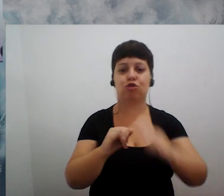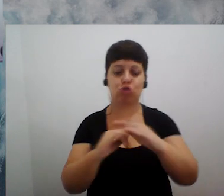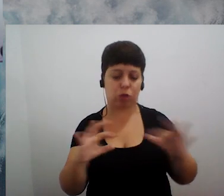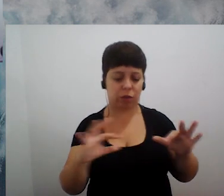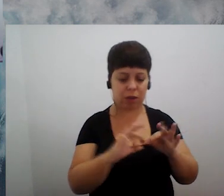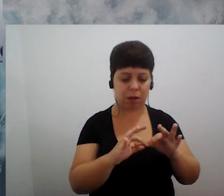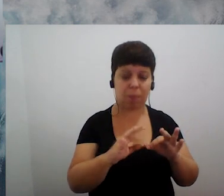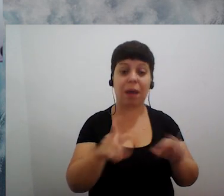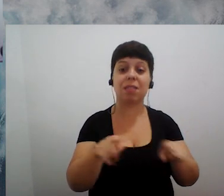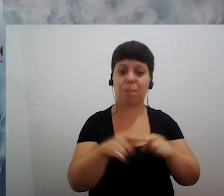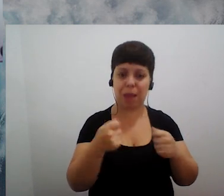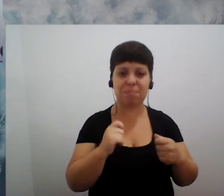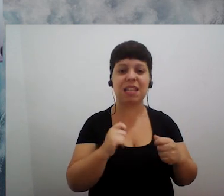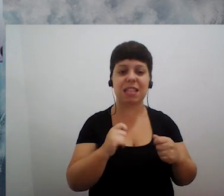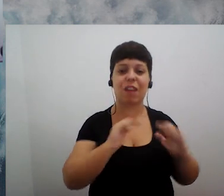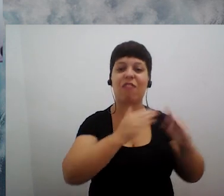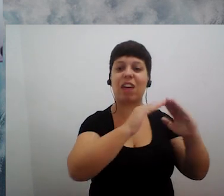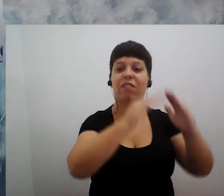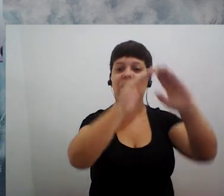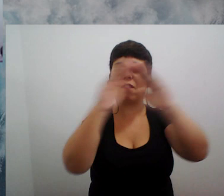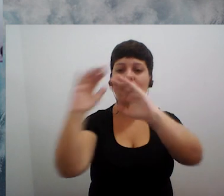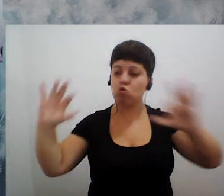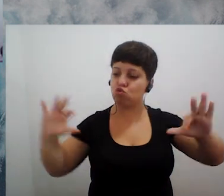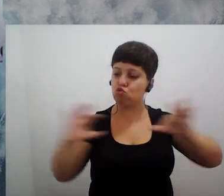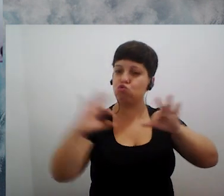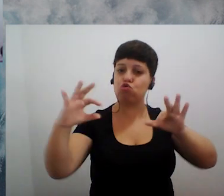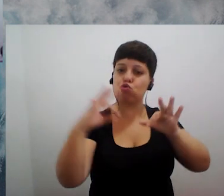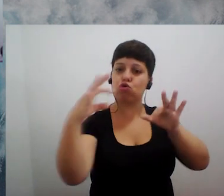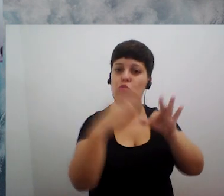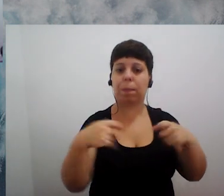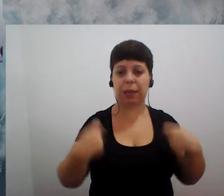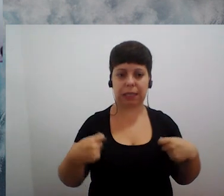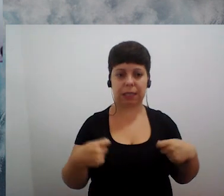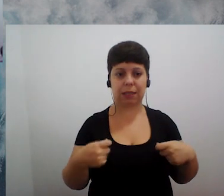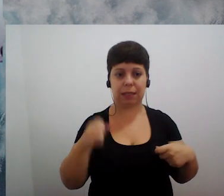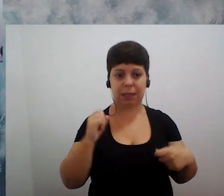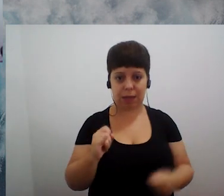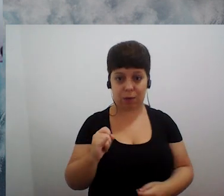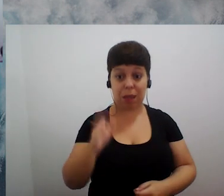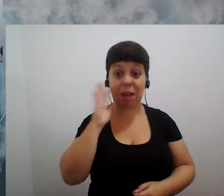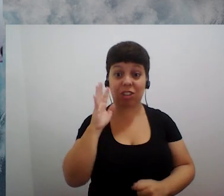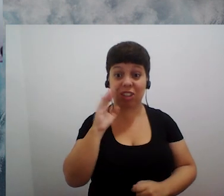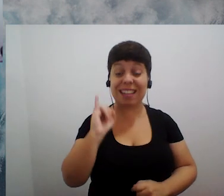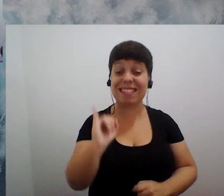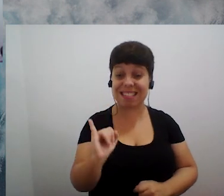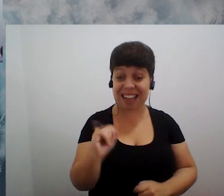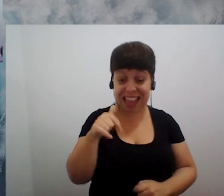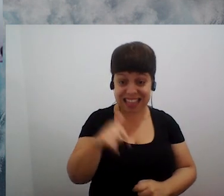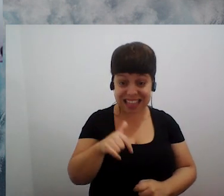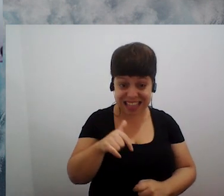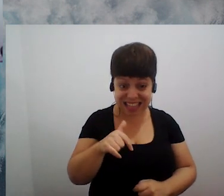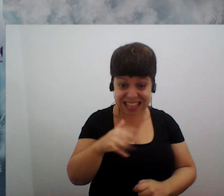para a gente também precisa conectar as pontes entre a gente, né? E aí o que eu queria falar mais uma vez é que se quebrada ela é